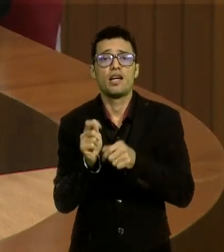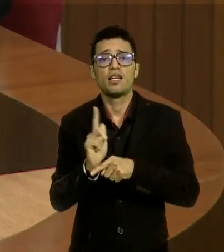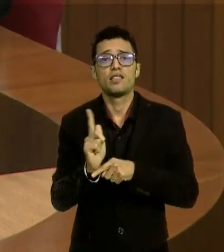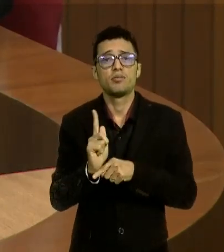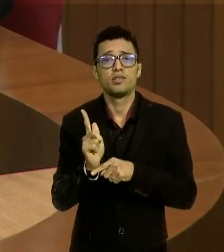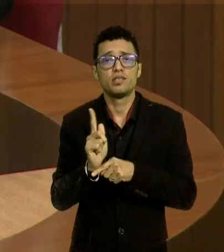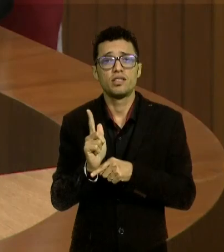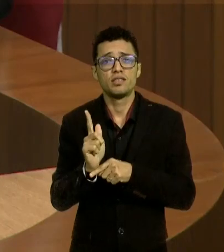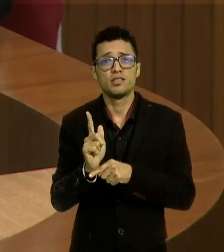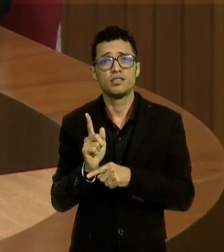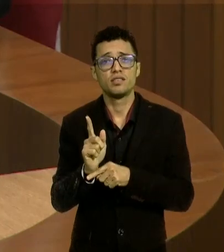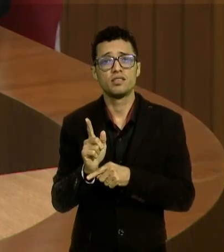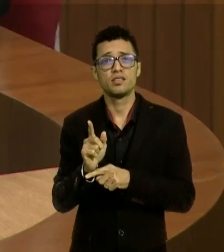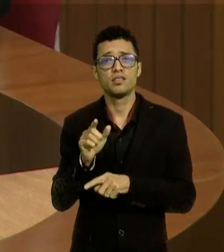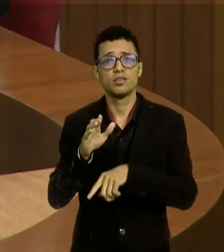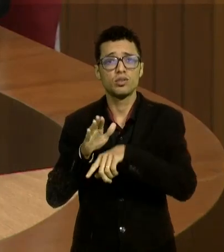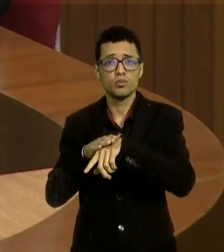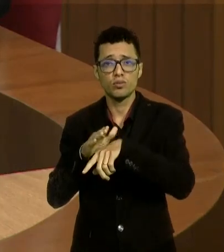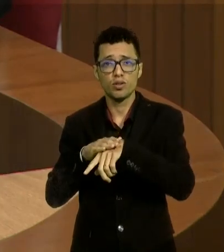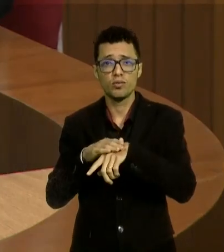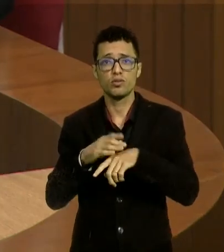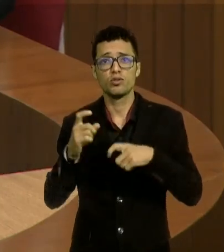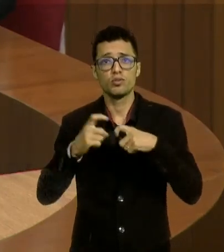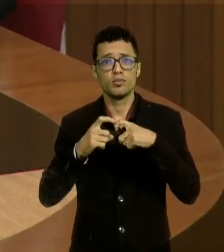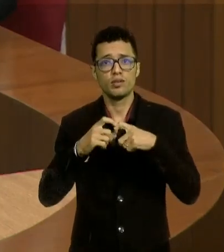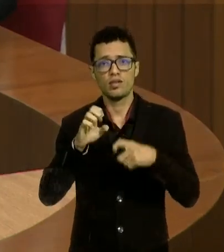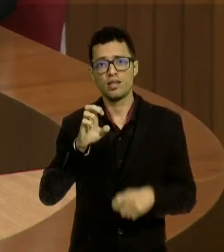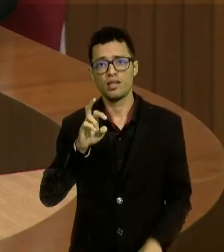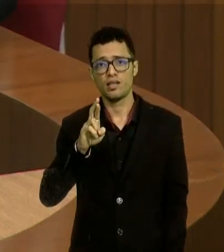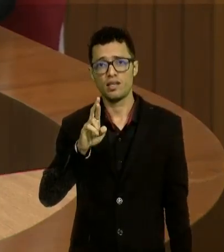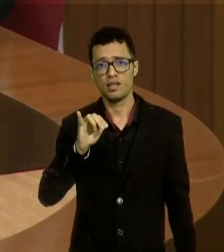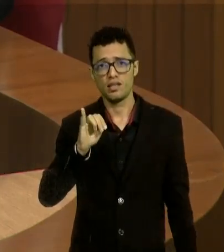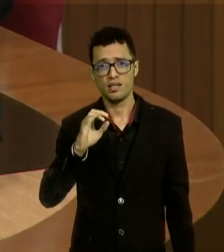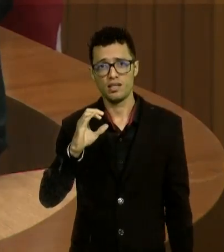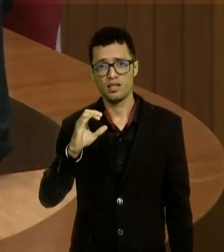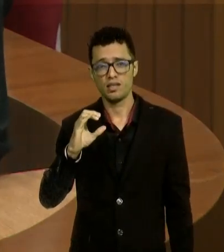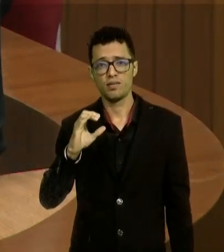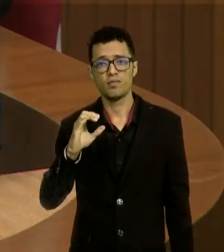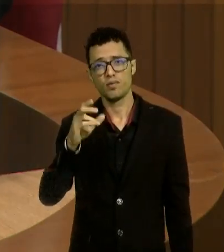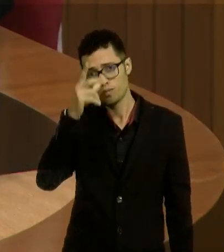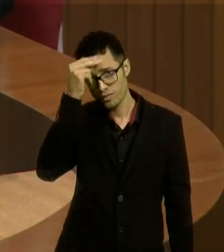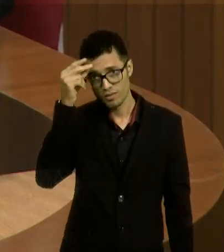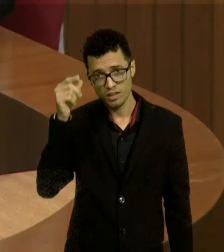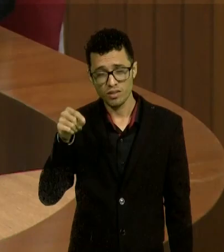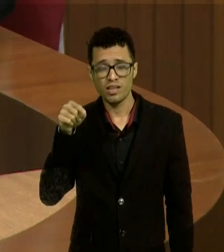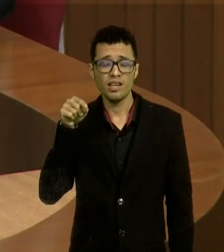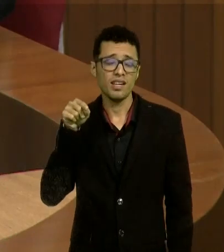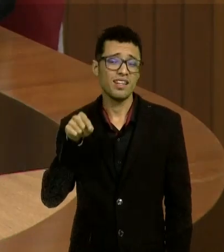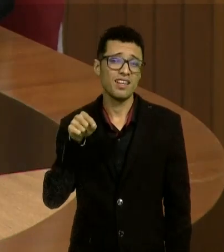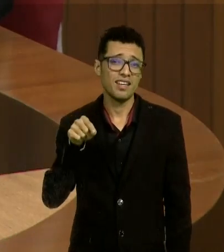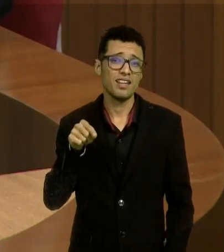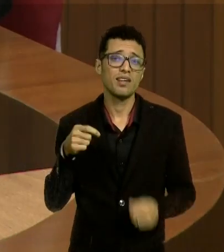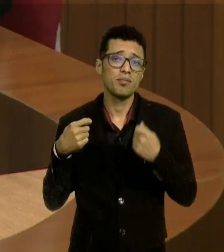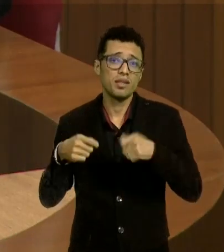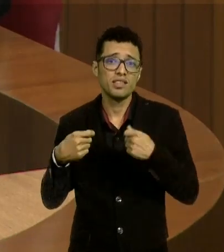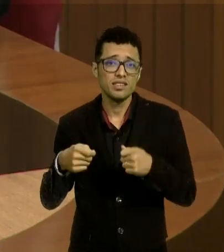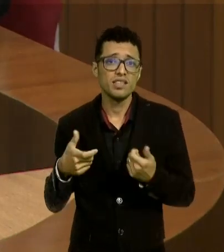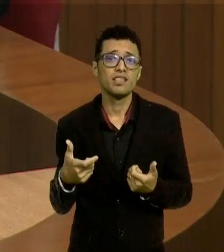de Balsas nesses últimos anos. A gente tem que respeitar a opinião dos colegas.